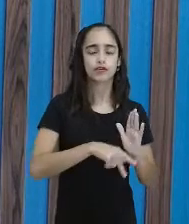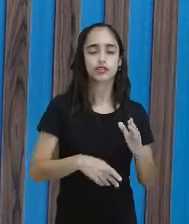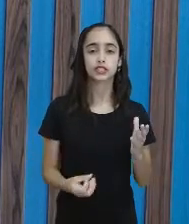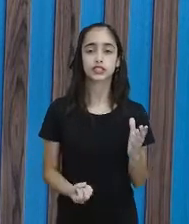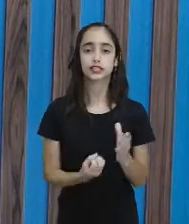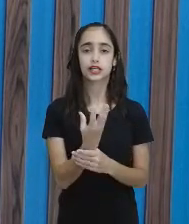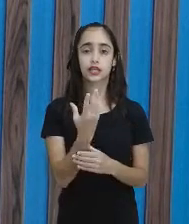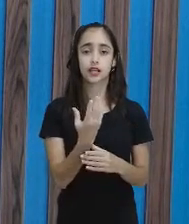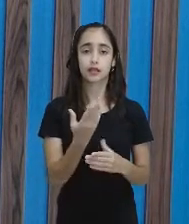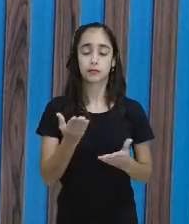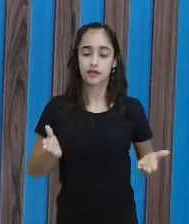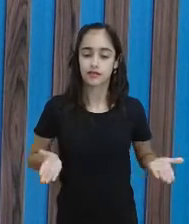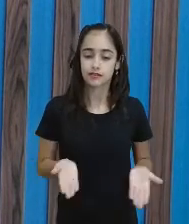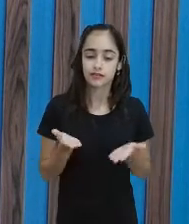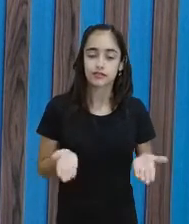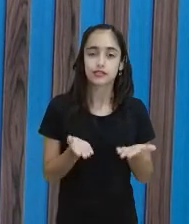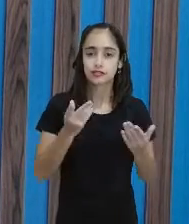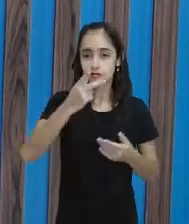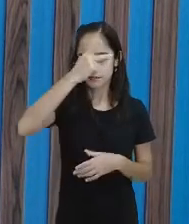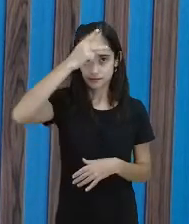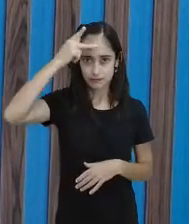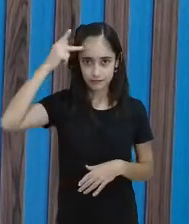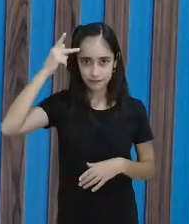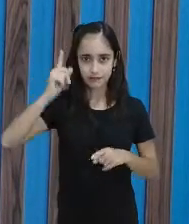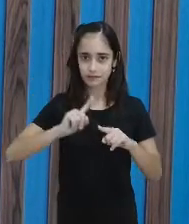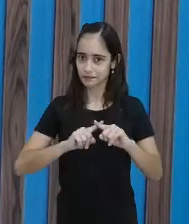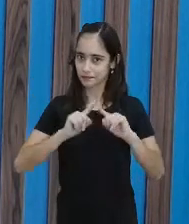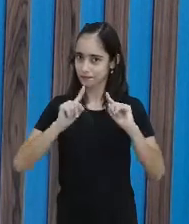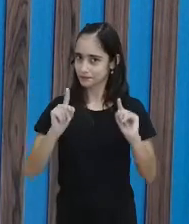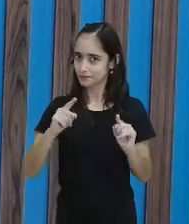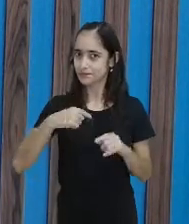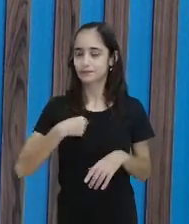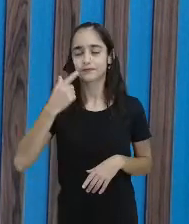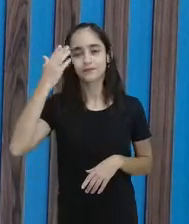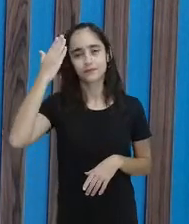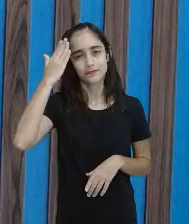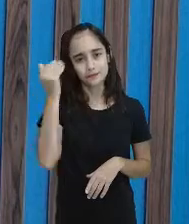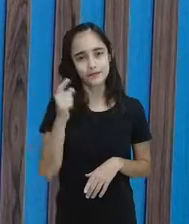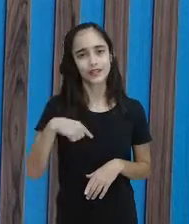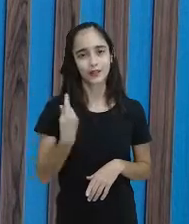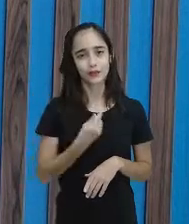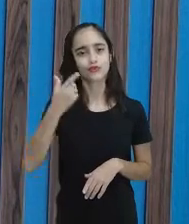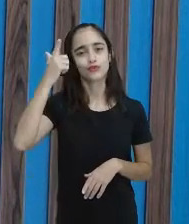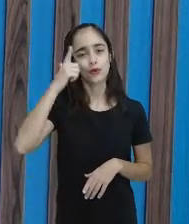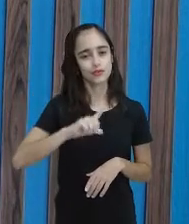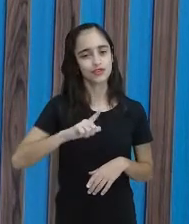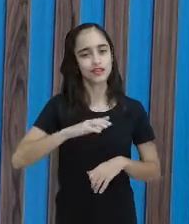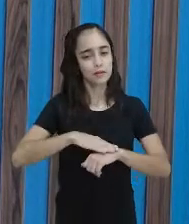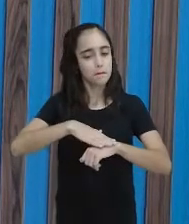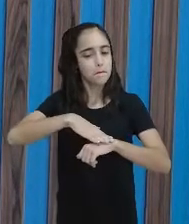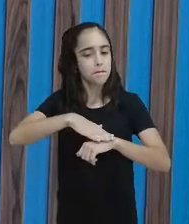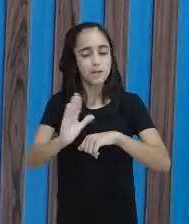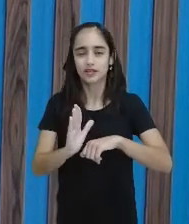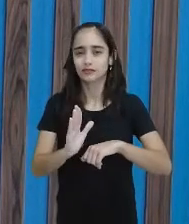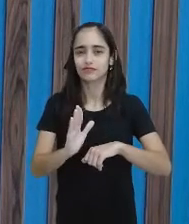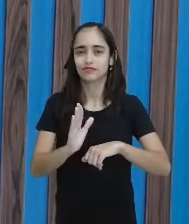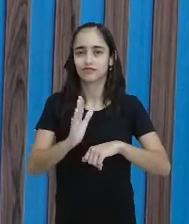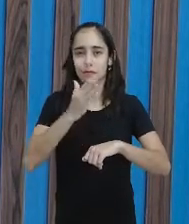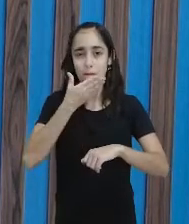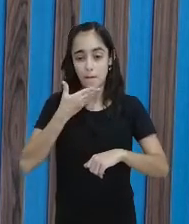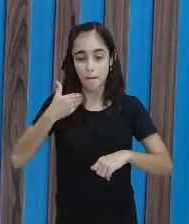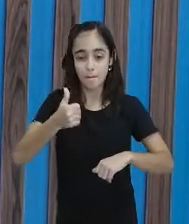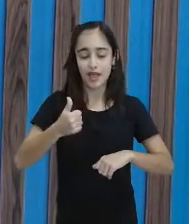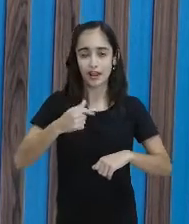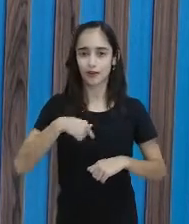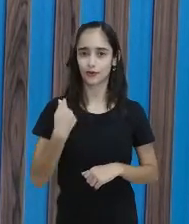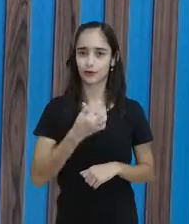para incentivar essas pessoas, mas eu sei que a gente pode muito mais ainda, e fica aí para vocês, né? Que são o futuro da